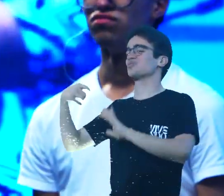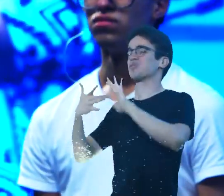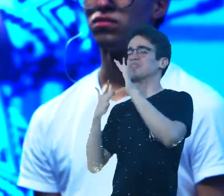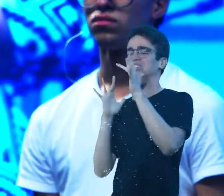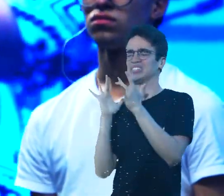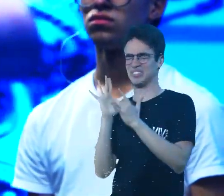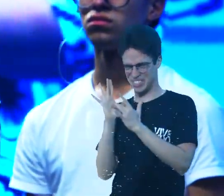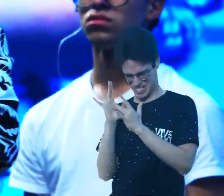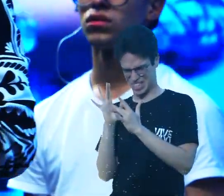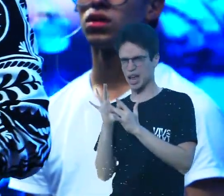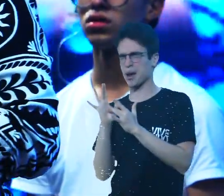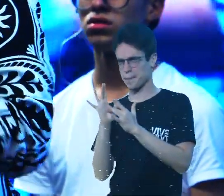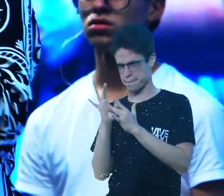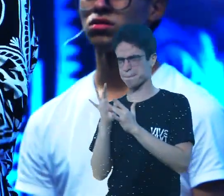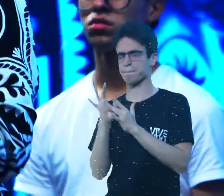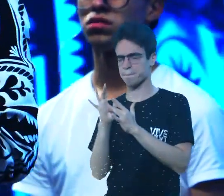conhecem.